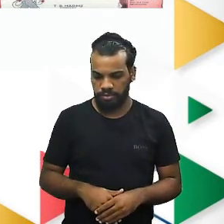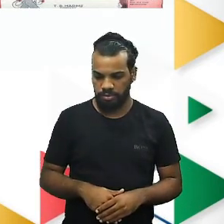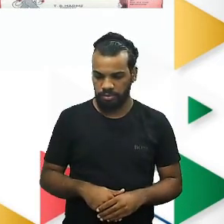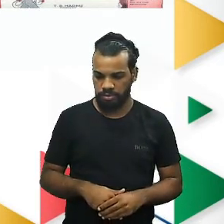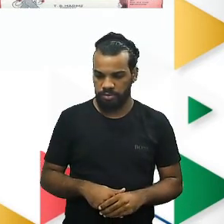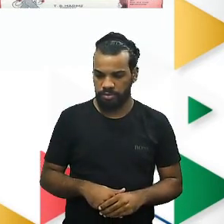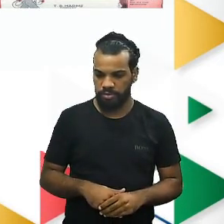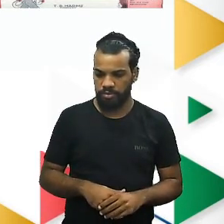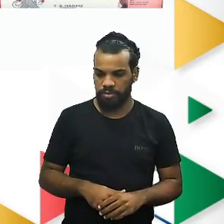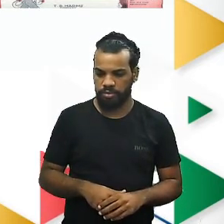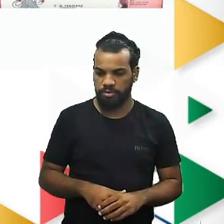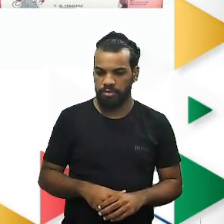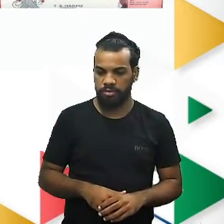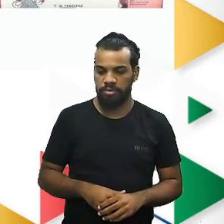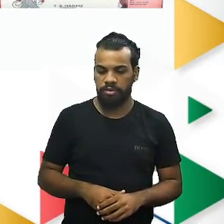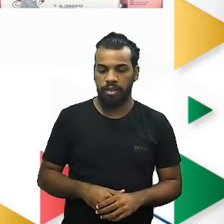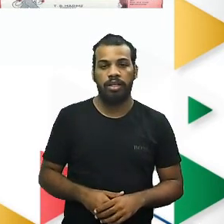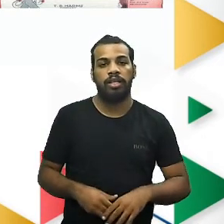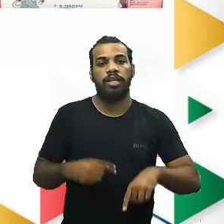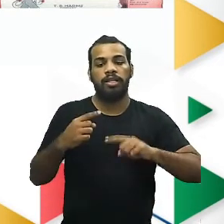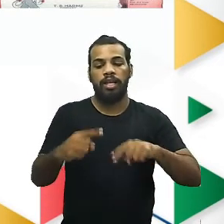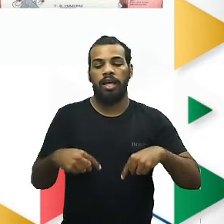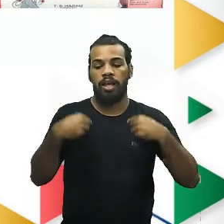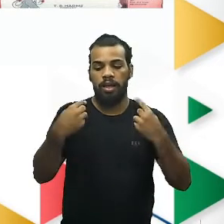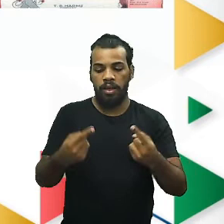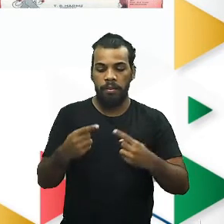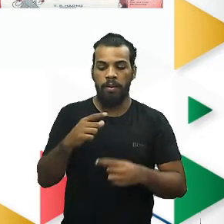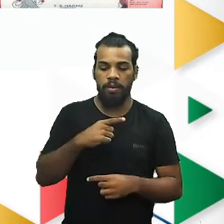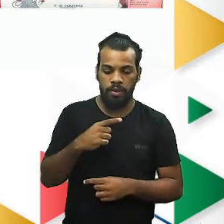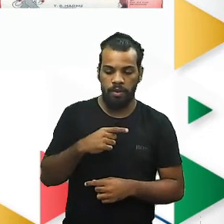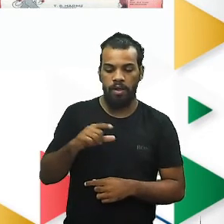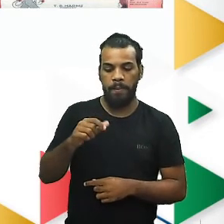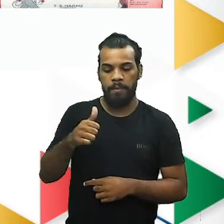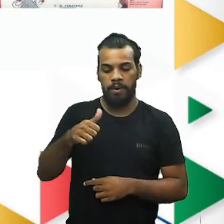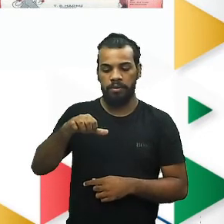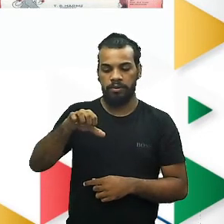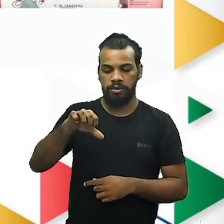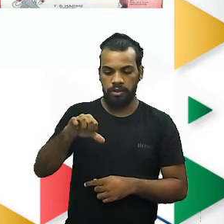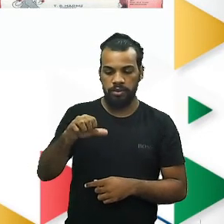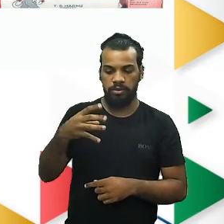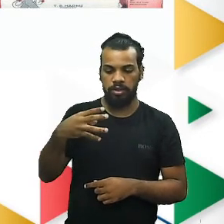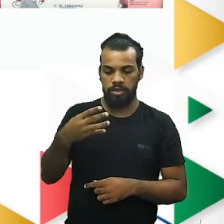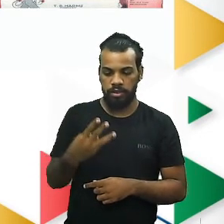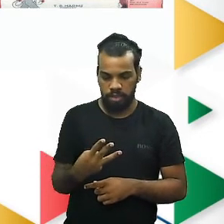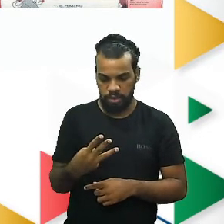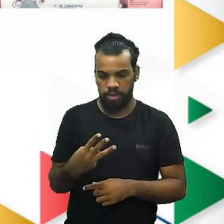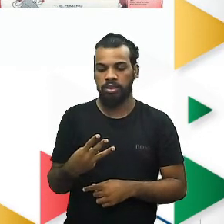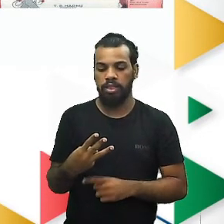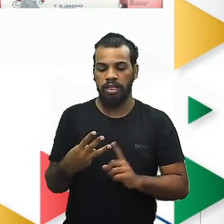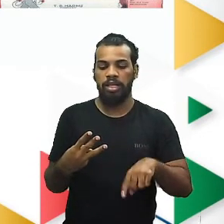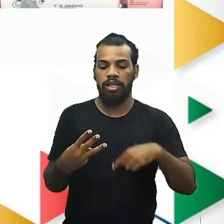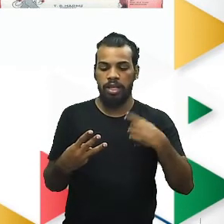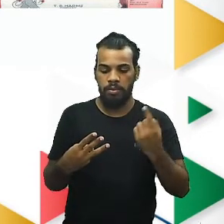Hammerstein. Aí depois tivemos, seguido por Oklahoma, 1943, My Fair